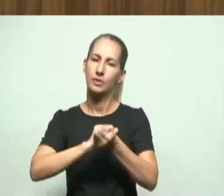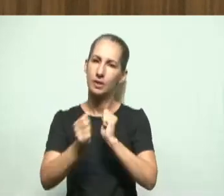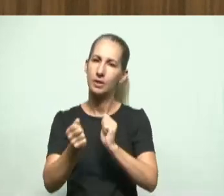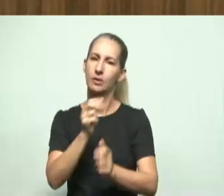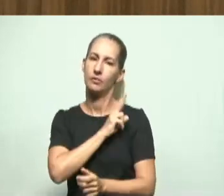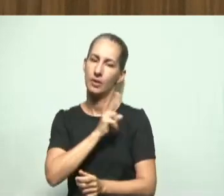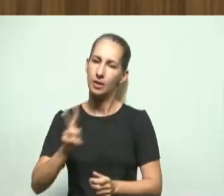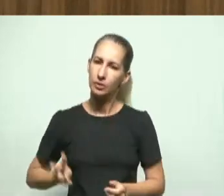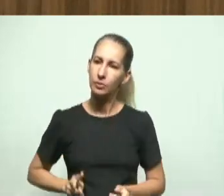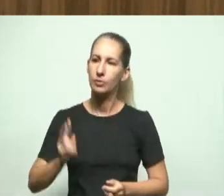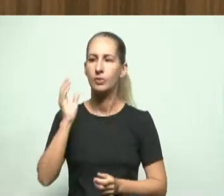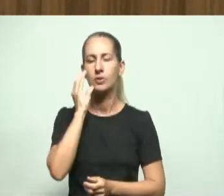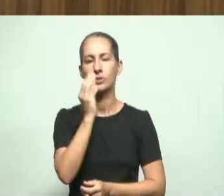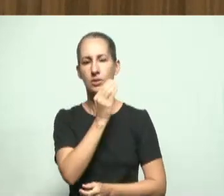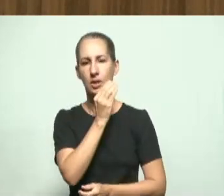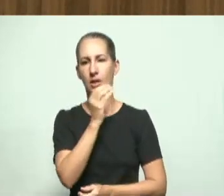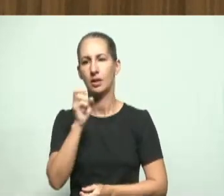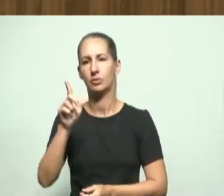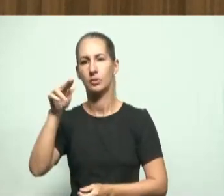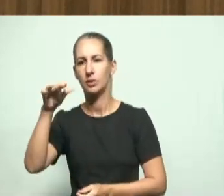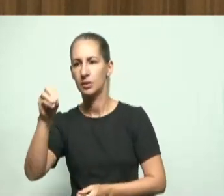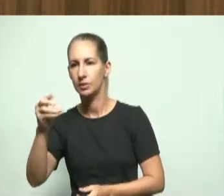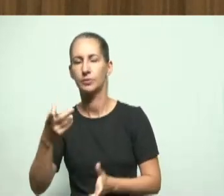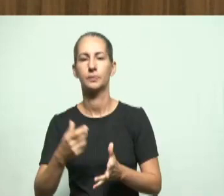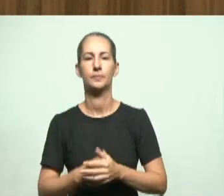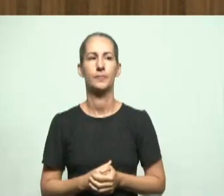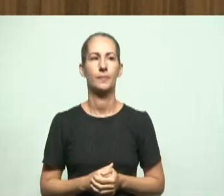Chagas, vereador Luciano Nascimento,